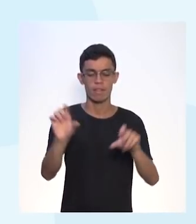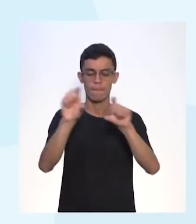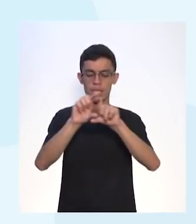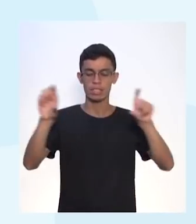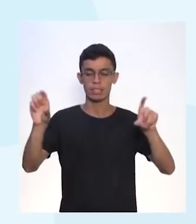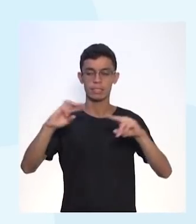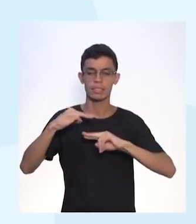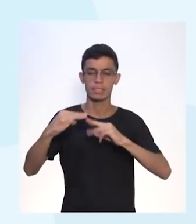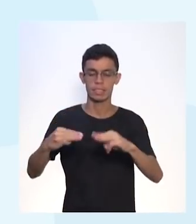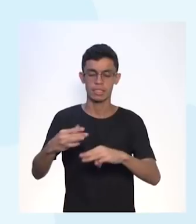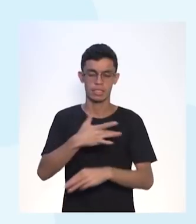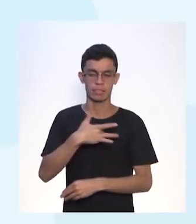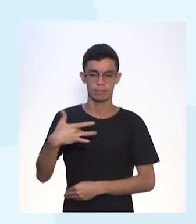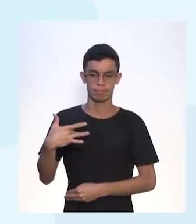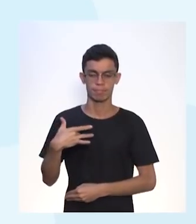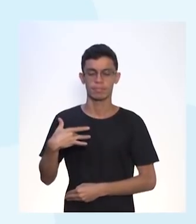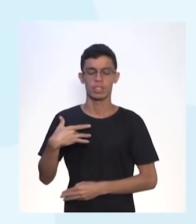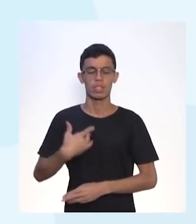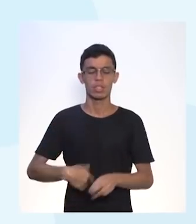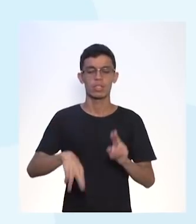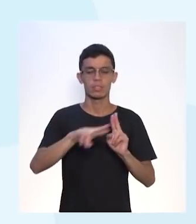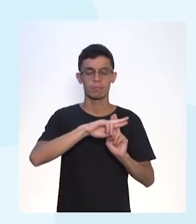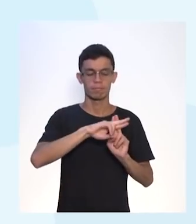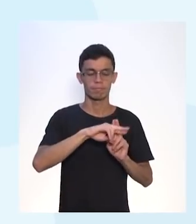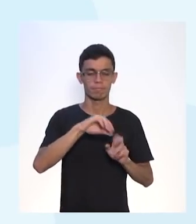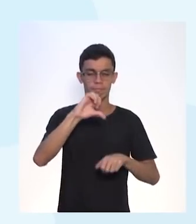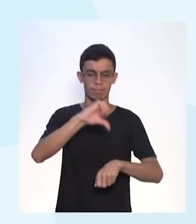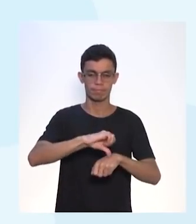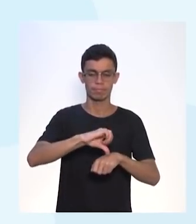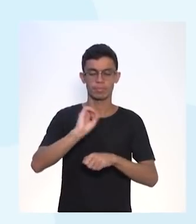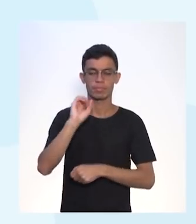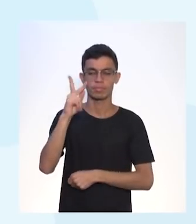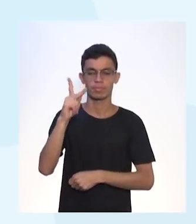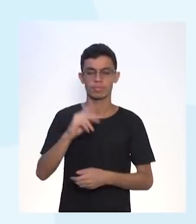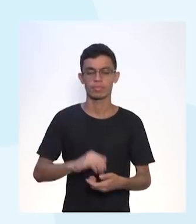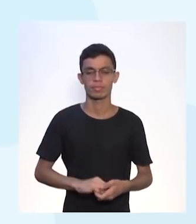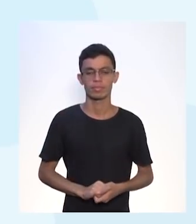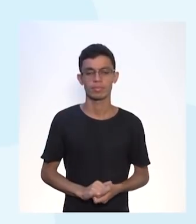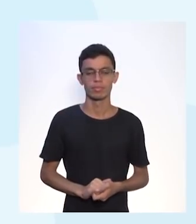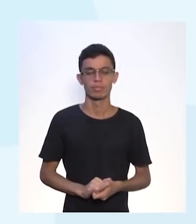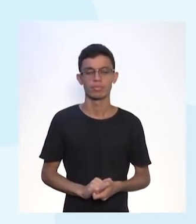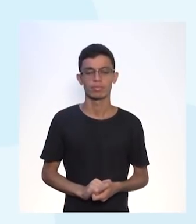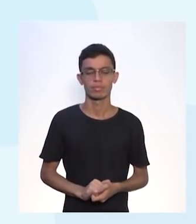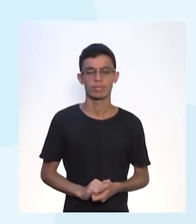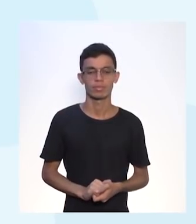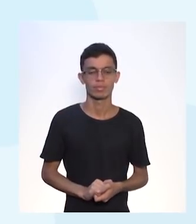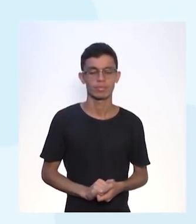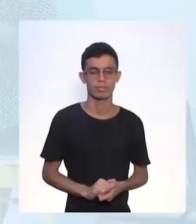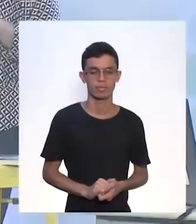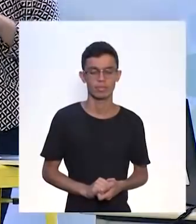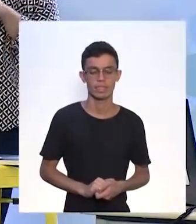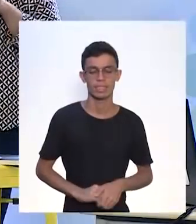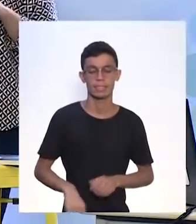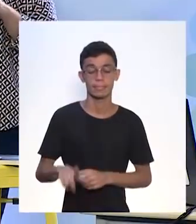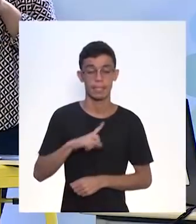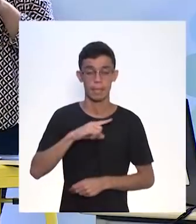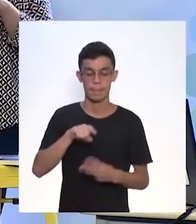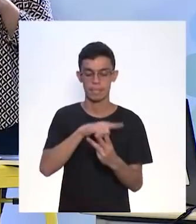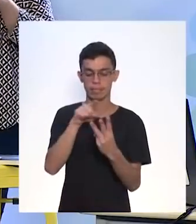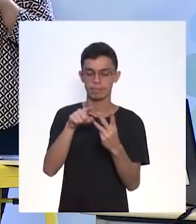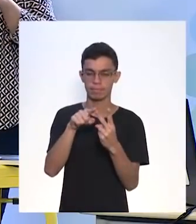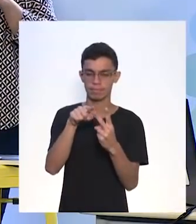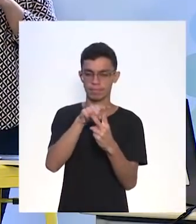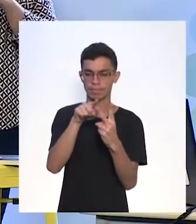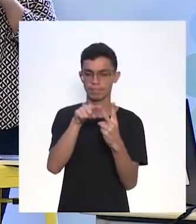Saúde, do SUS, ok? Vamos lá. Nós temos duas imagens. Olha,